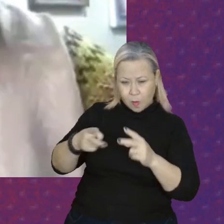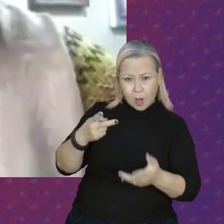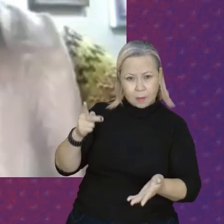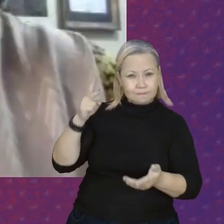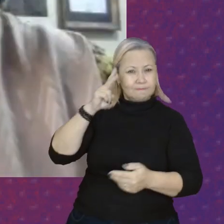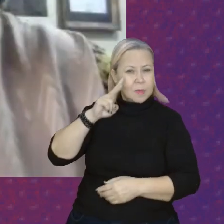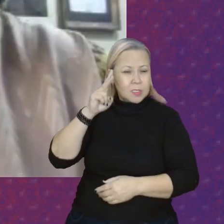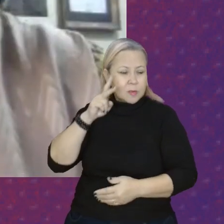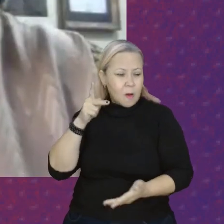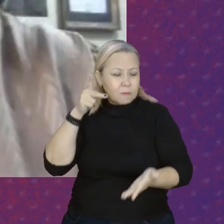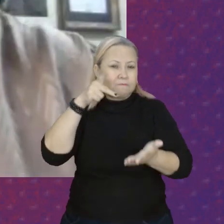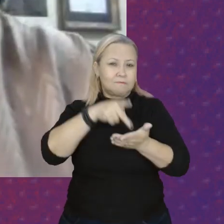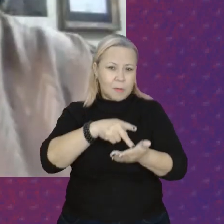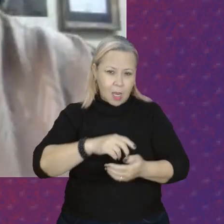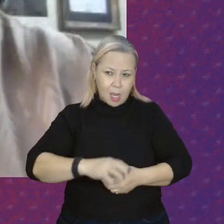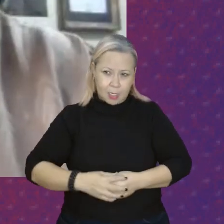história.